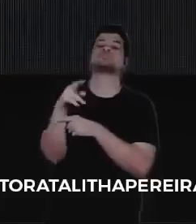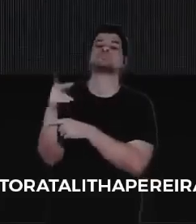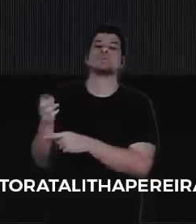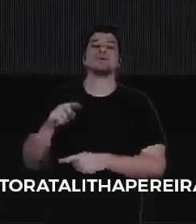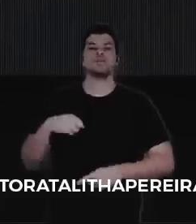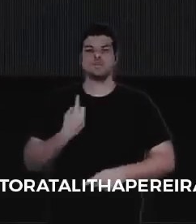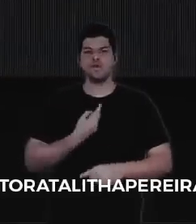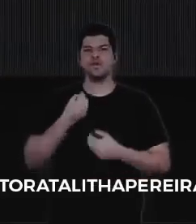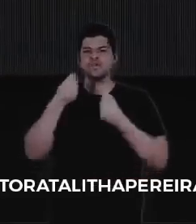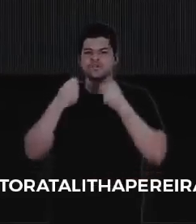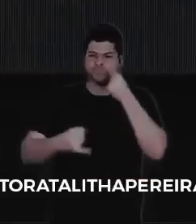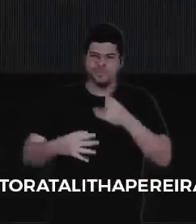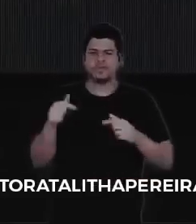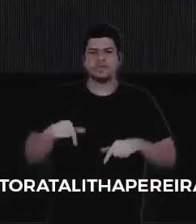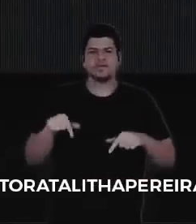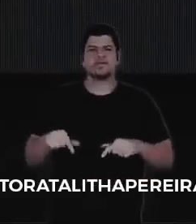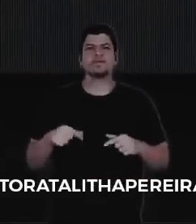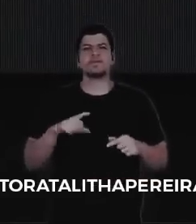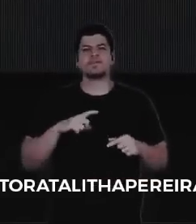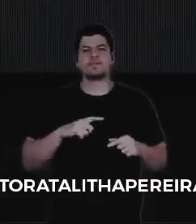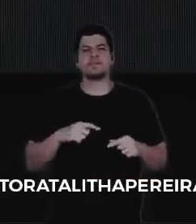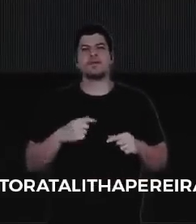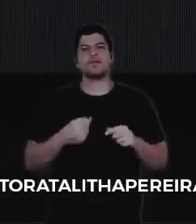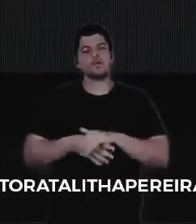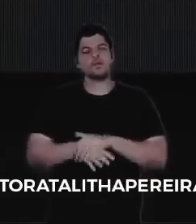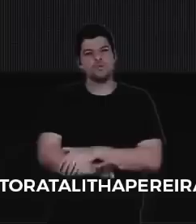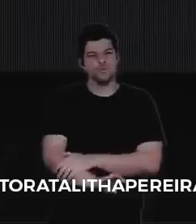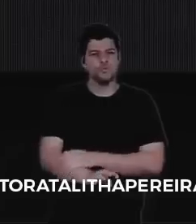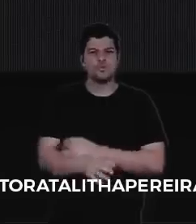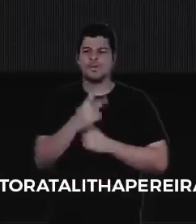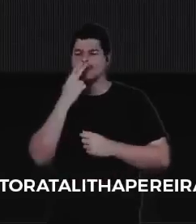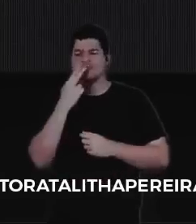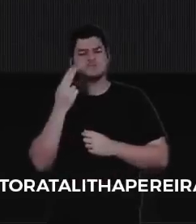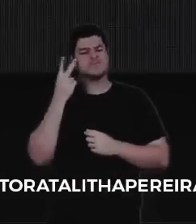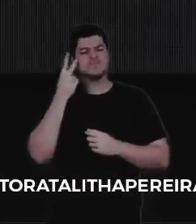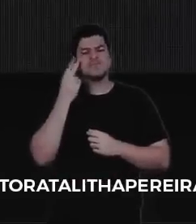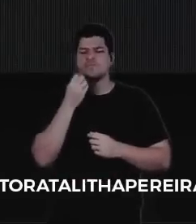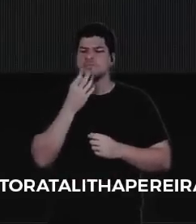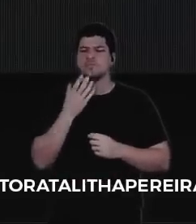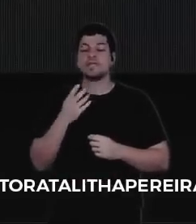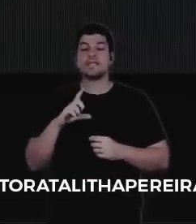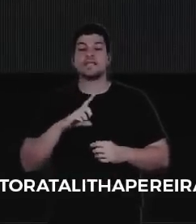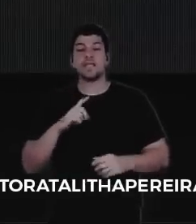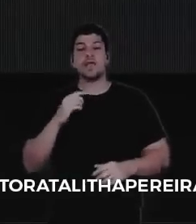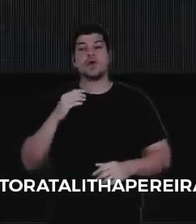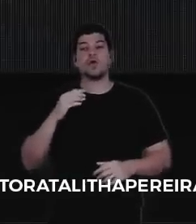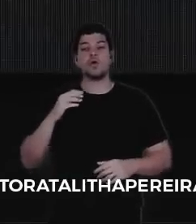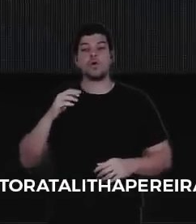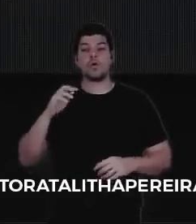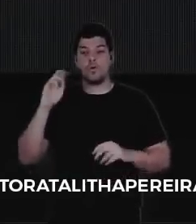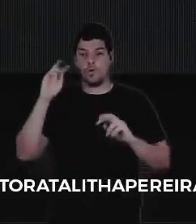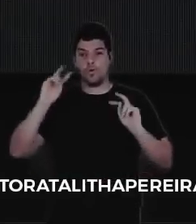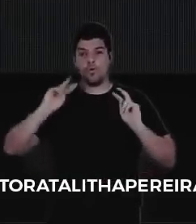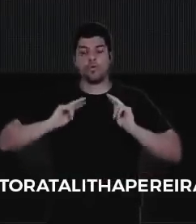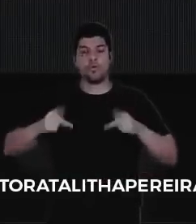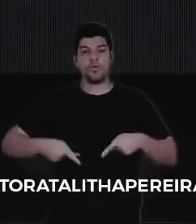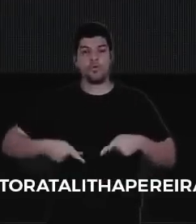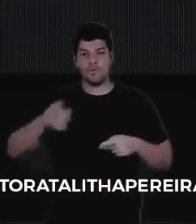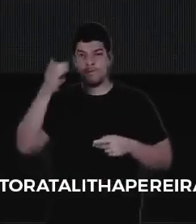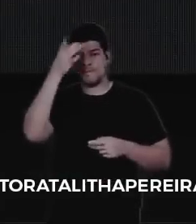tranquilos. Mas existem hábitos comportamentais, físicos e de vários outros